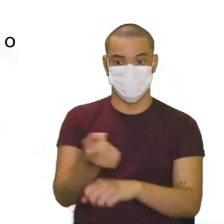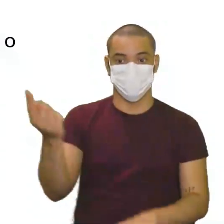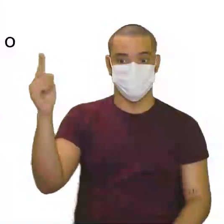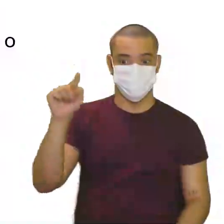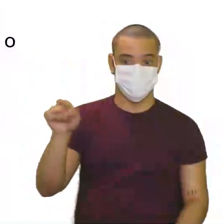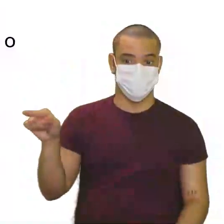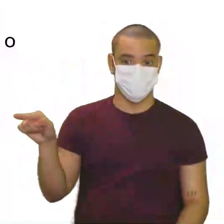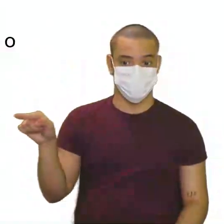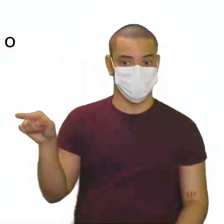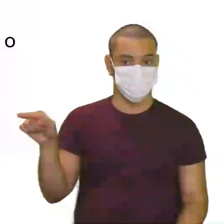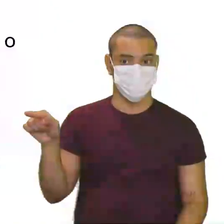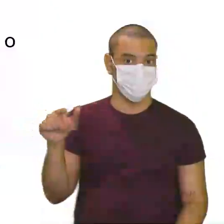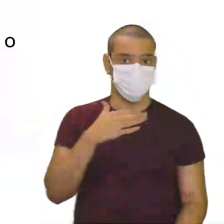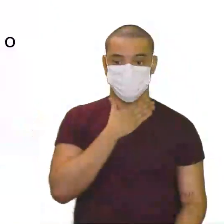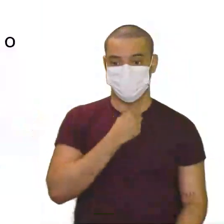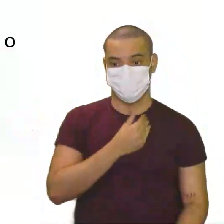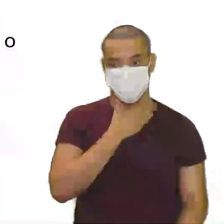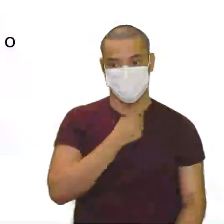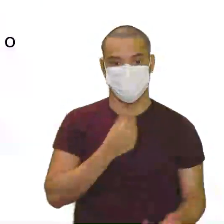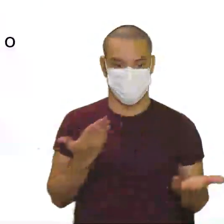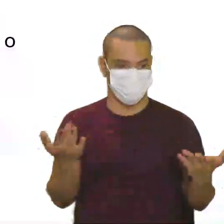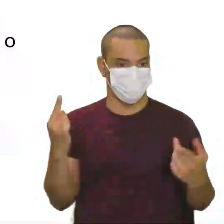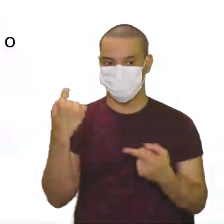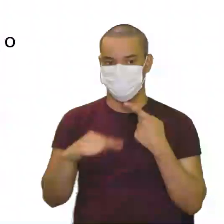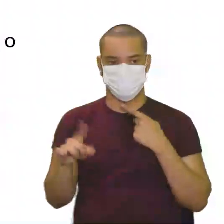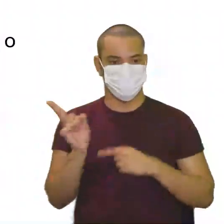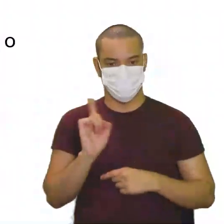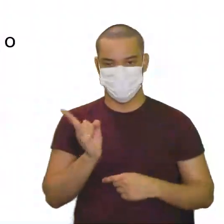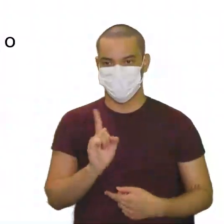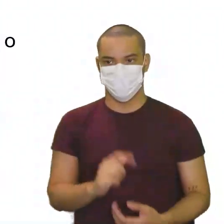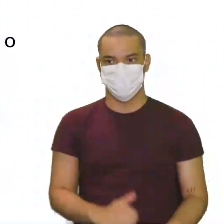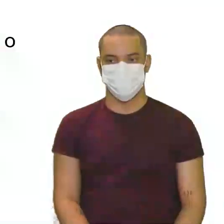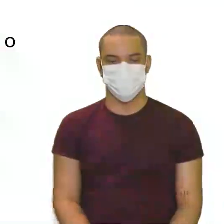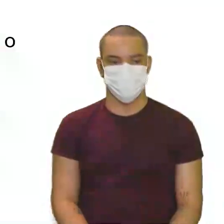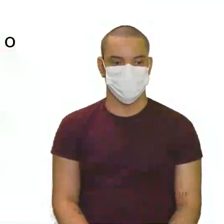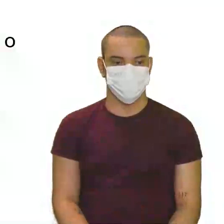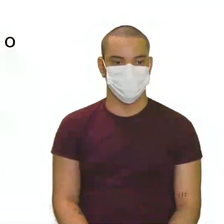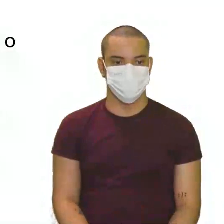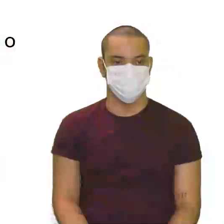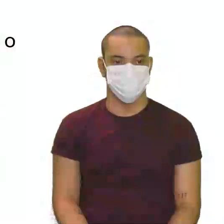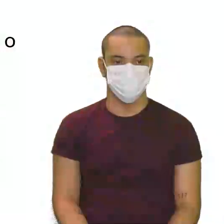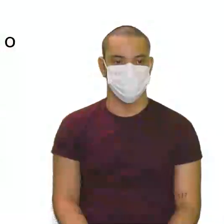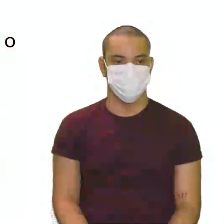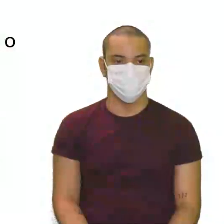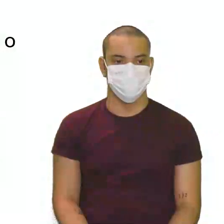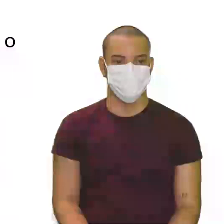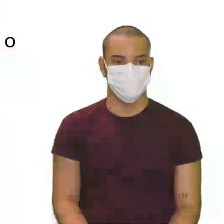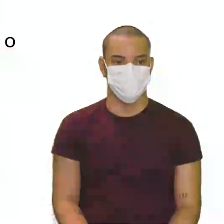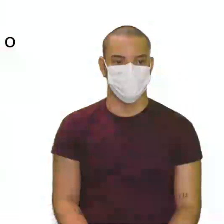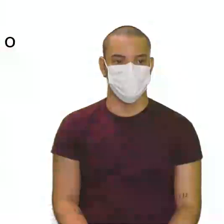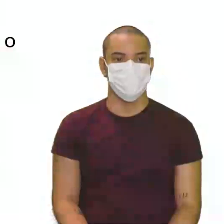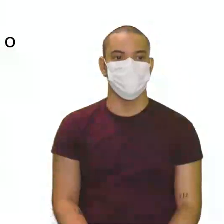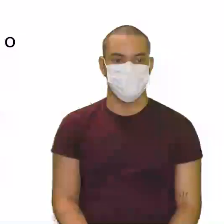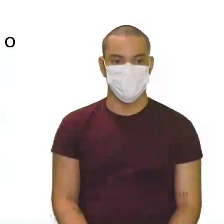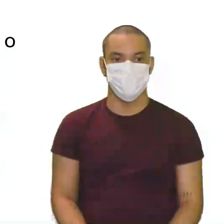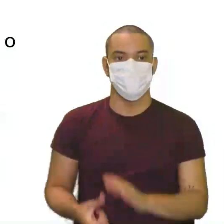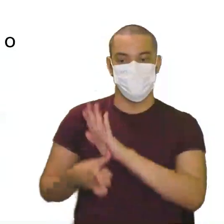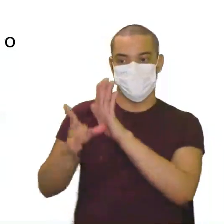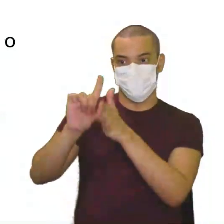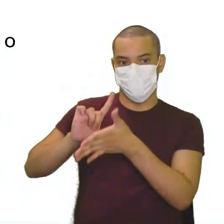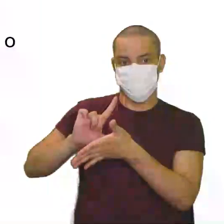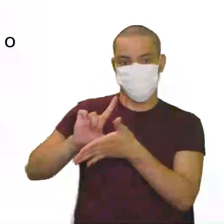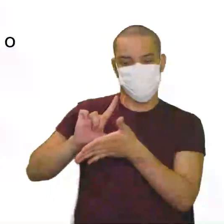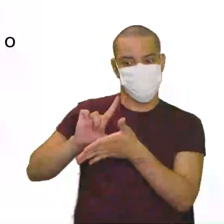logo essa aqui vai ser o que falsa tá pessoal então aqui é só olhar para o julgamento